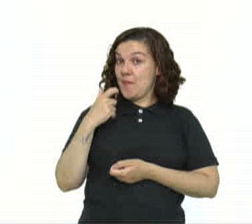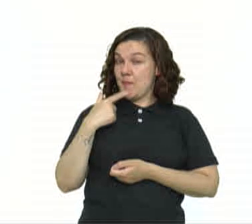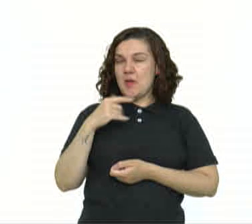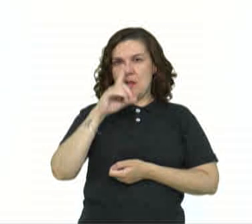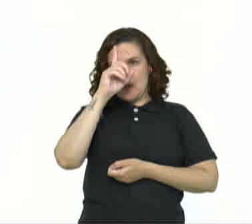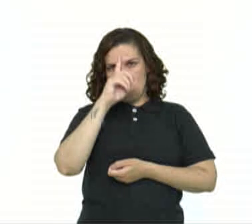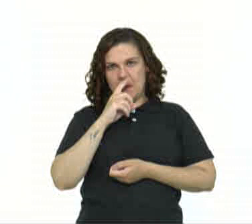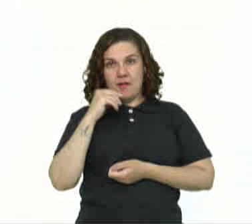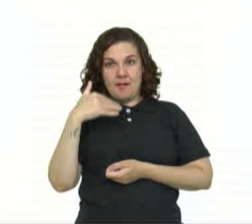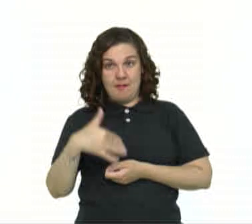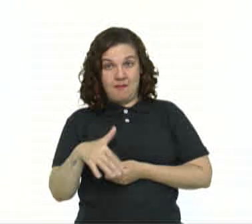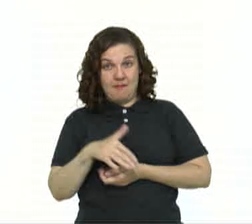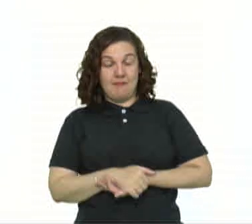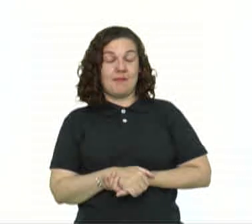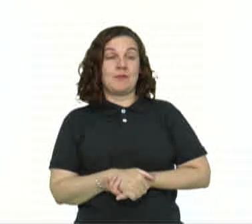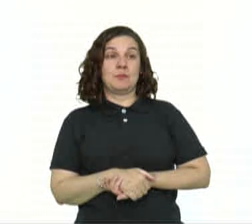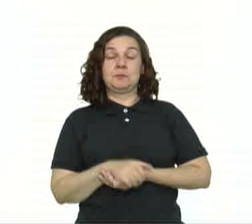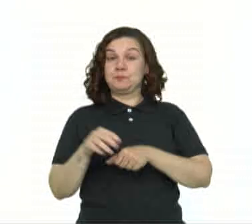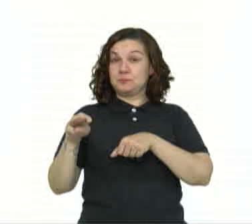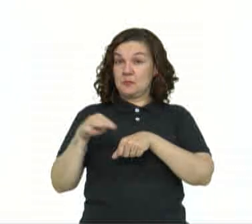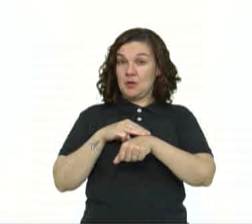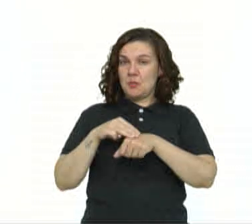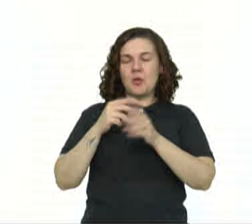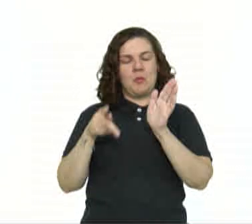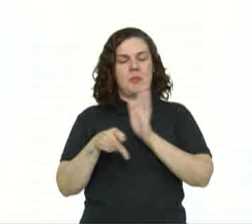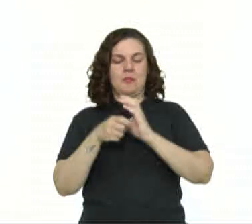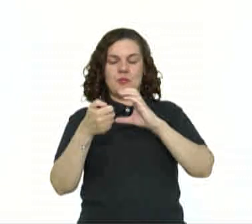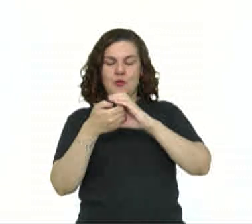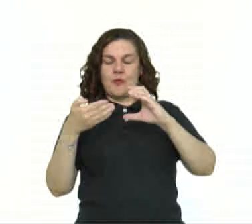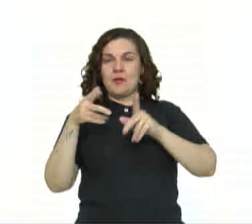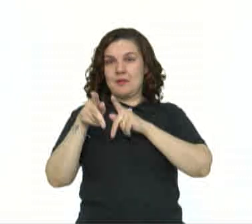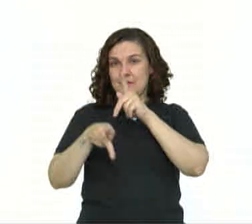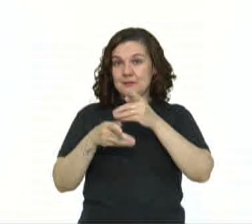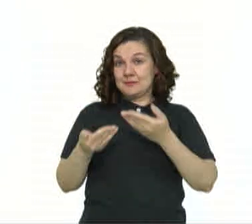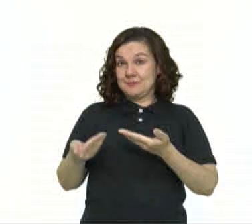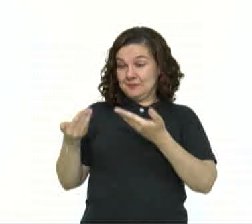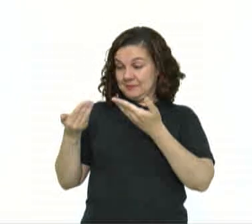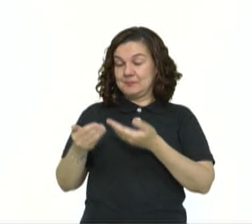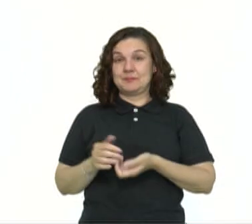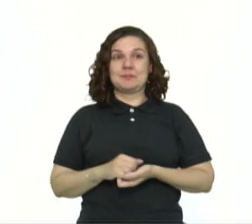vermelho, amarelo, marrom, que é característica desse povo.